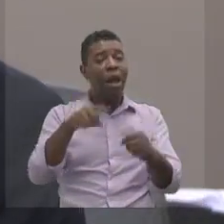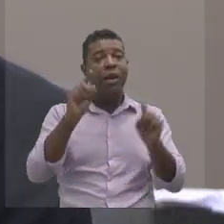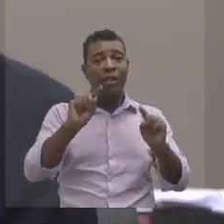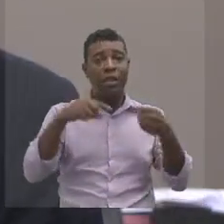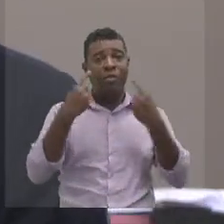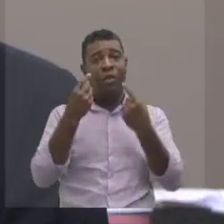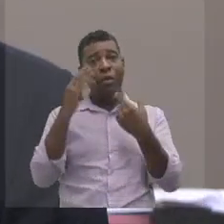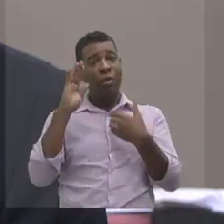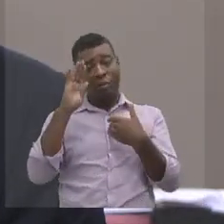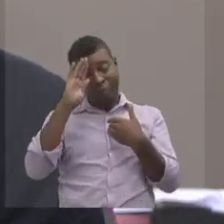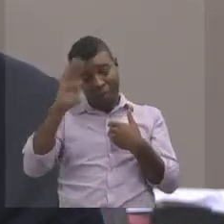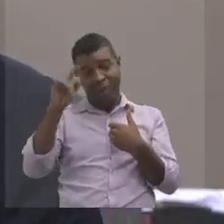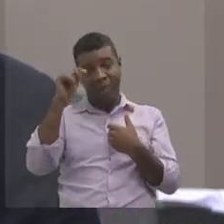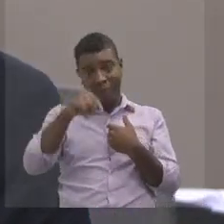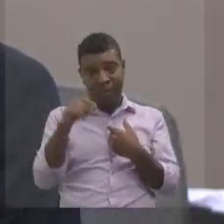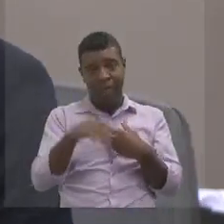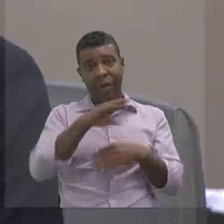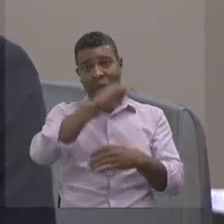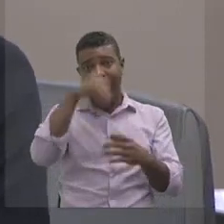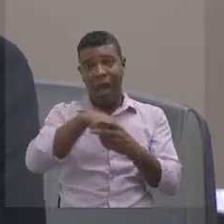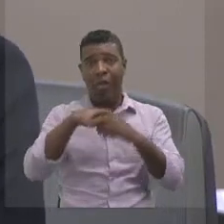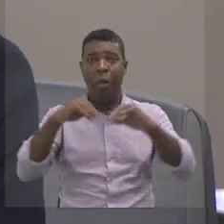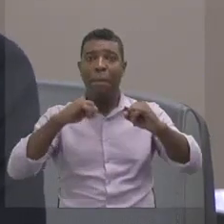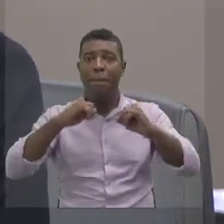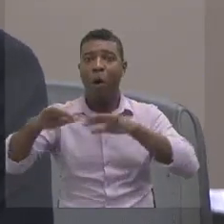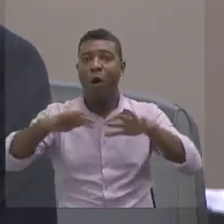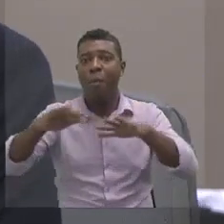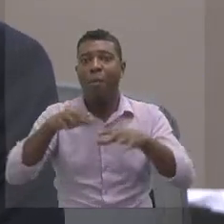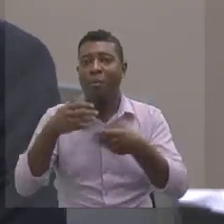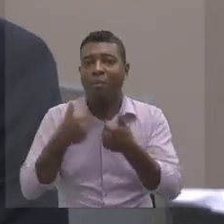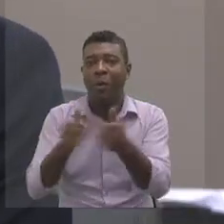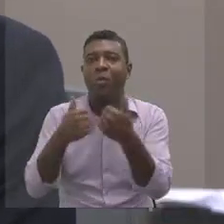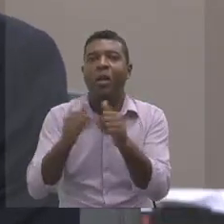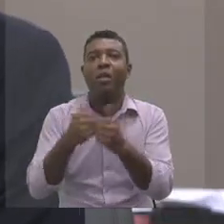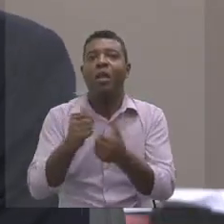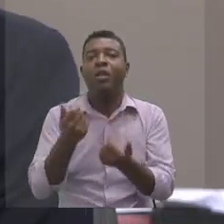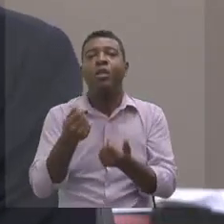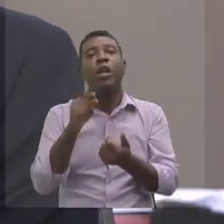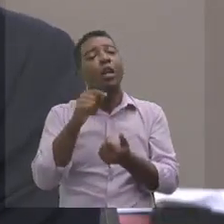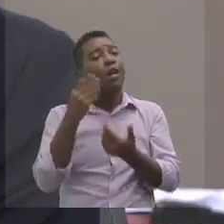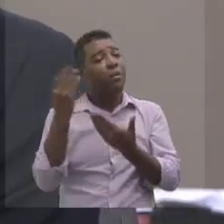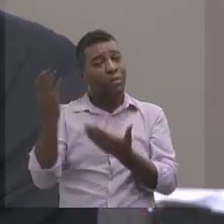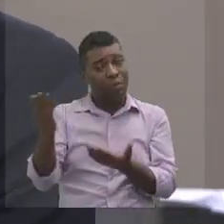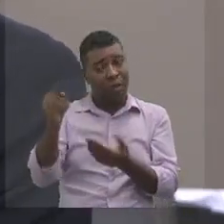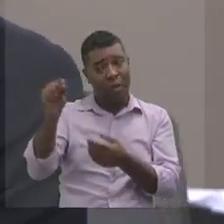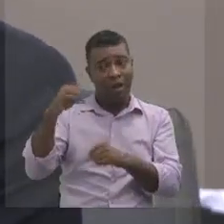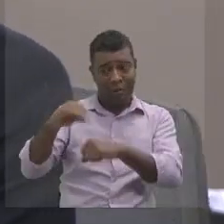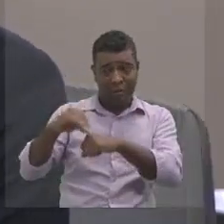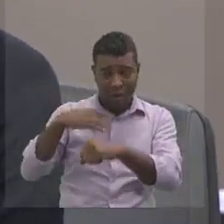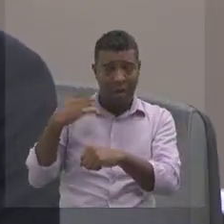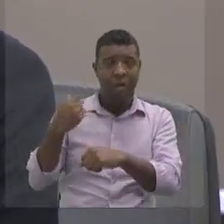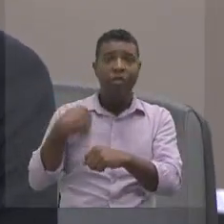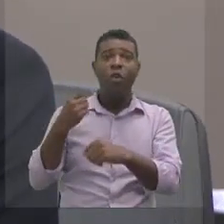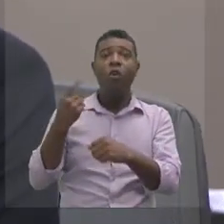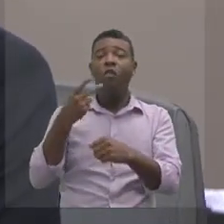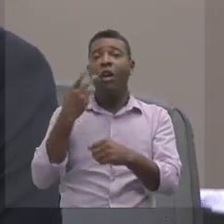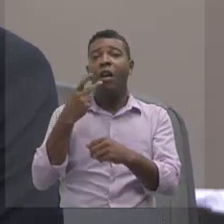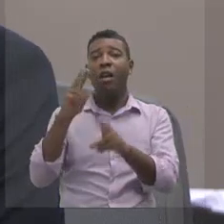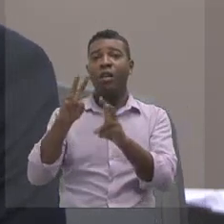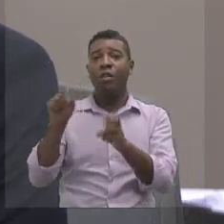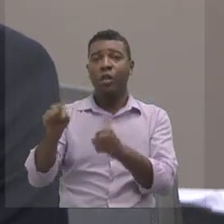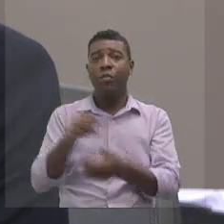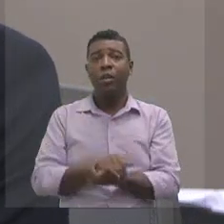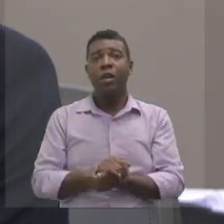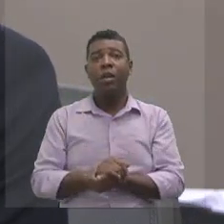urbana e vou abordar alguns pontos que a senhora mencionou né esse tema da Integração